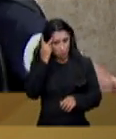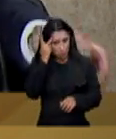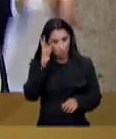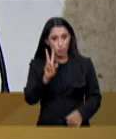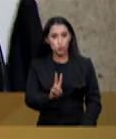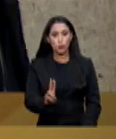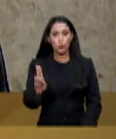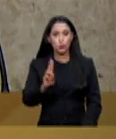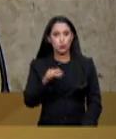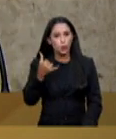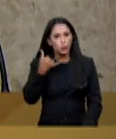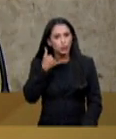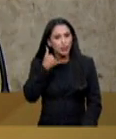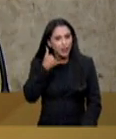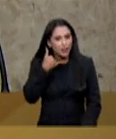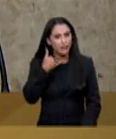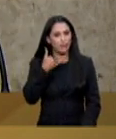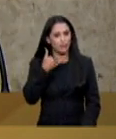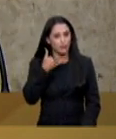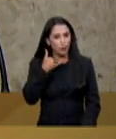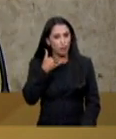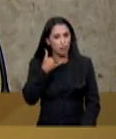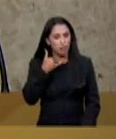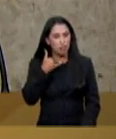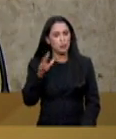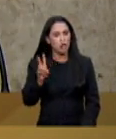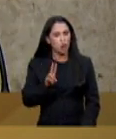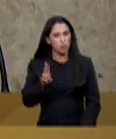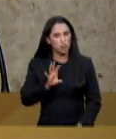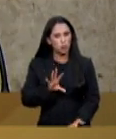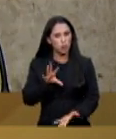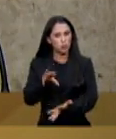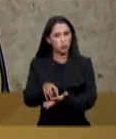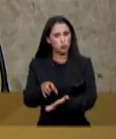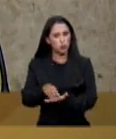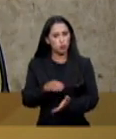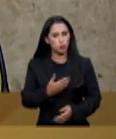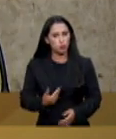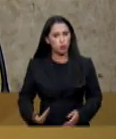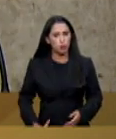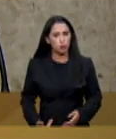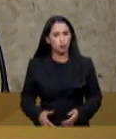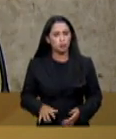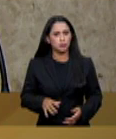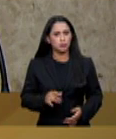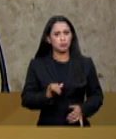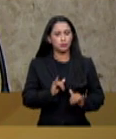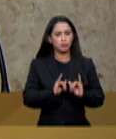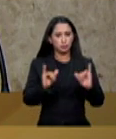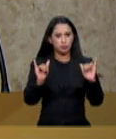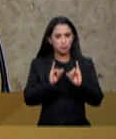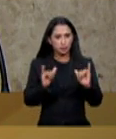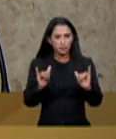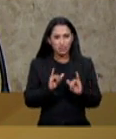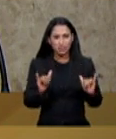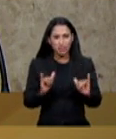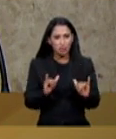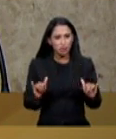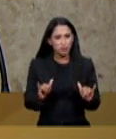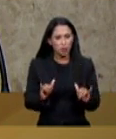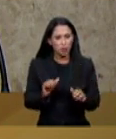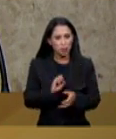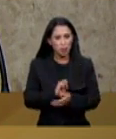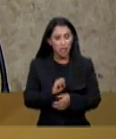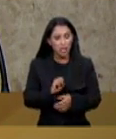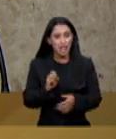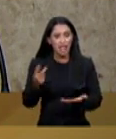se utiliza dos órgãos públicos para informar dados errôneos que causam uma